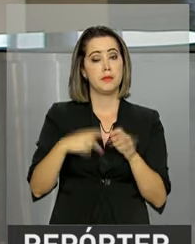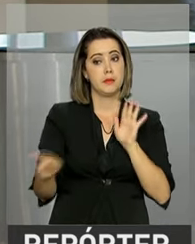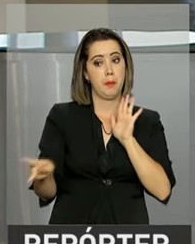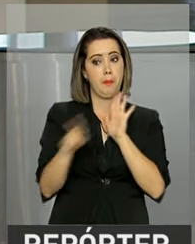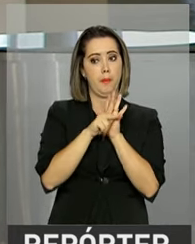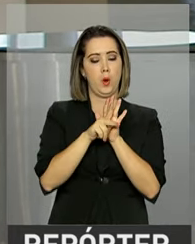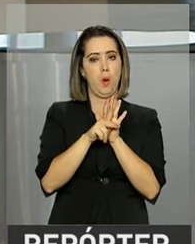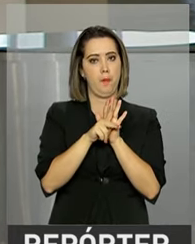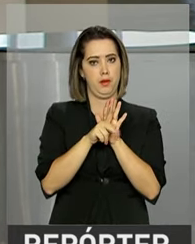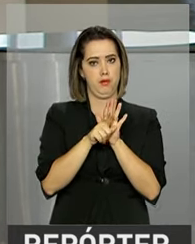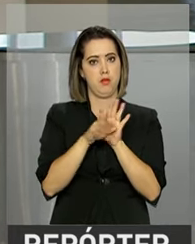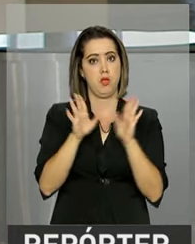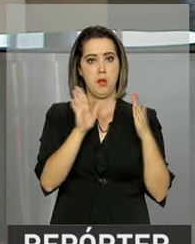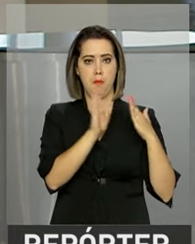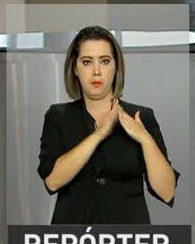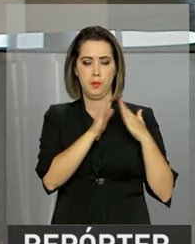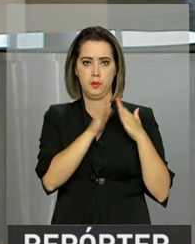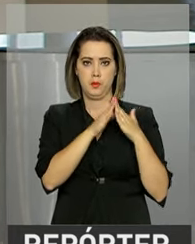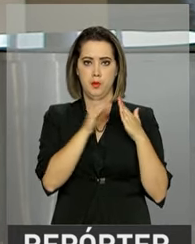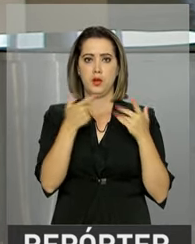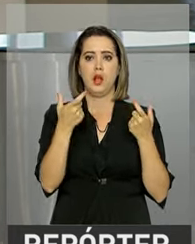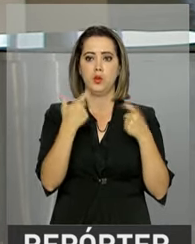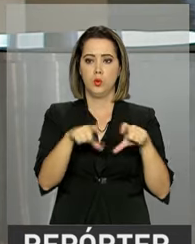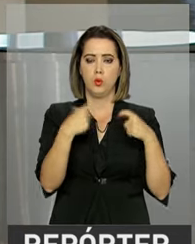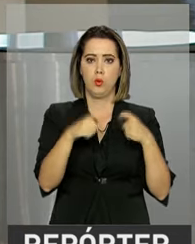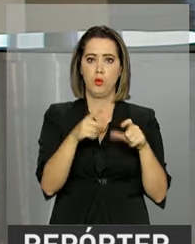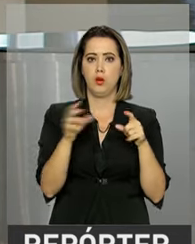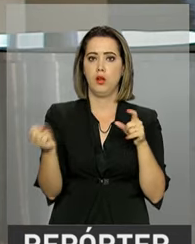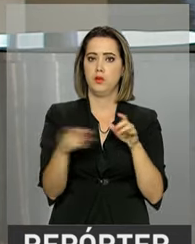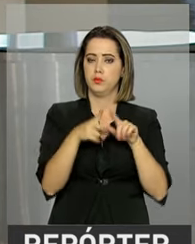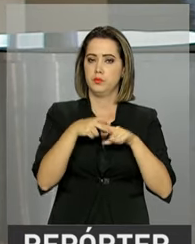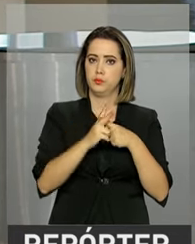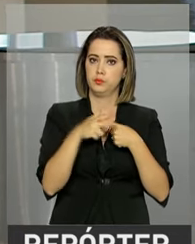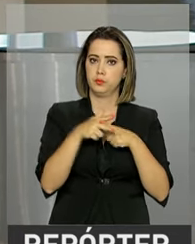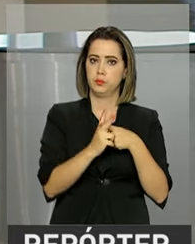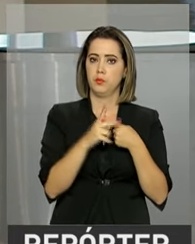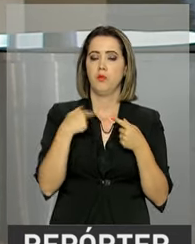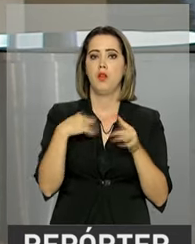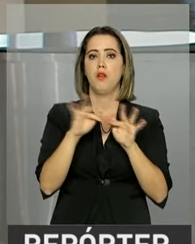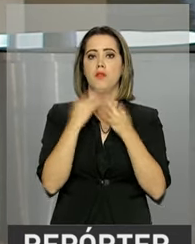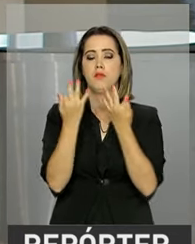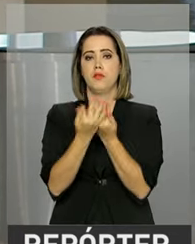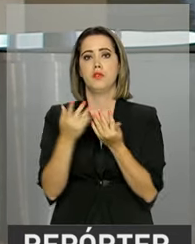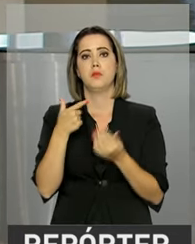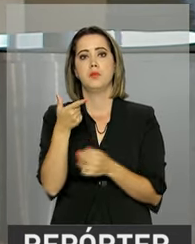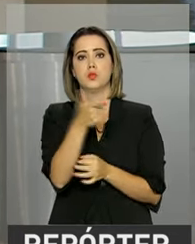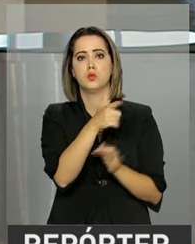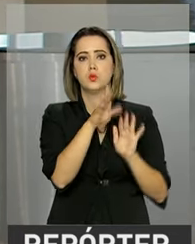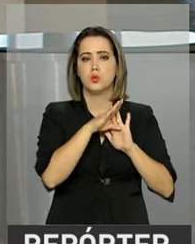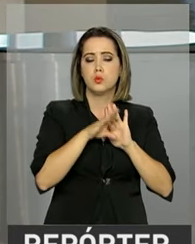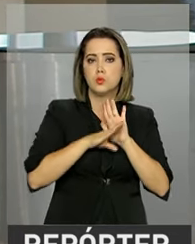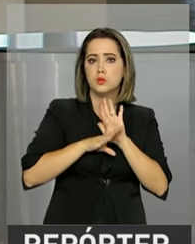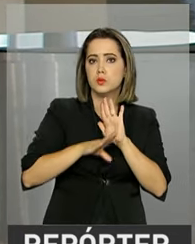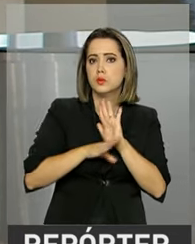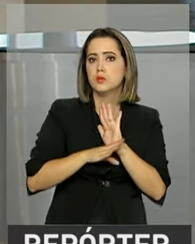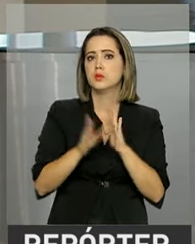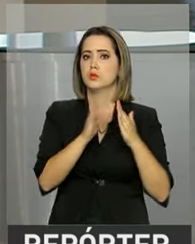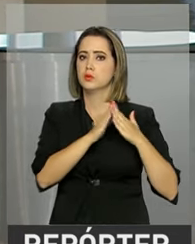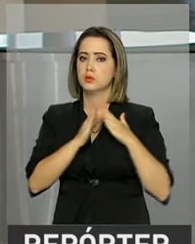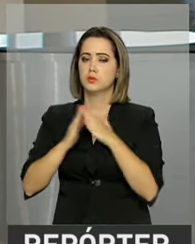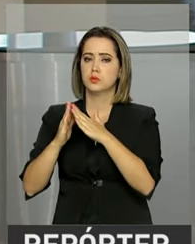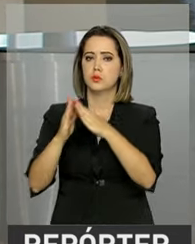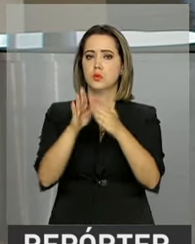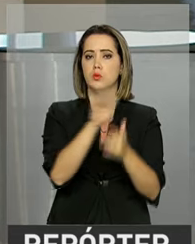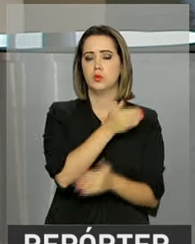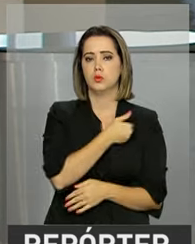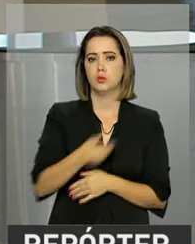imóvel e morar no imóvel que vai ser reformado famílias que são beneficiárias de outros programas habitacionais do